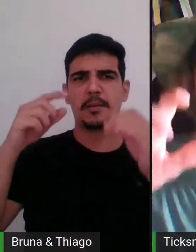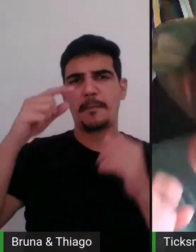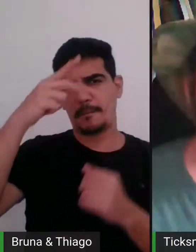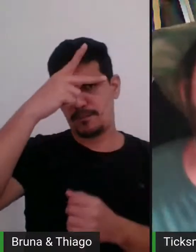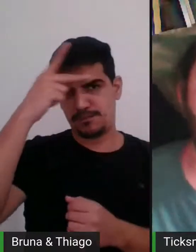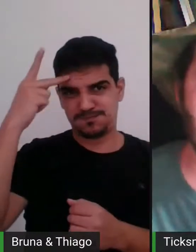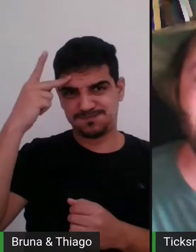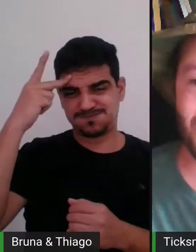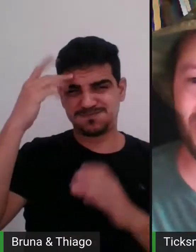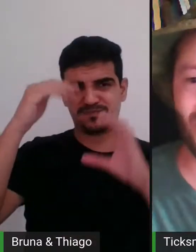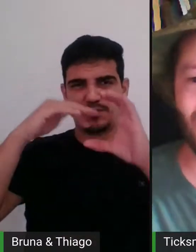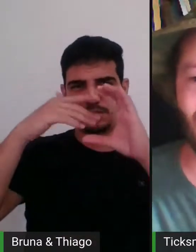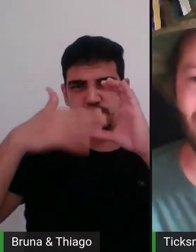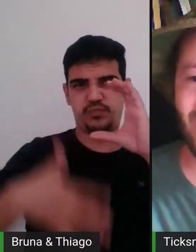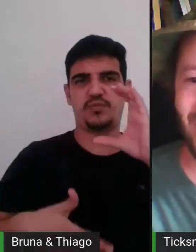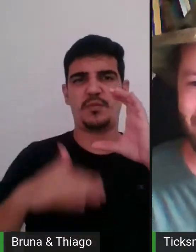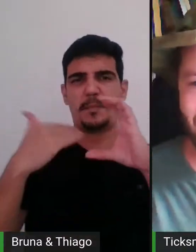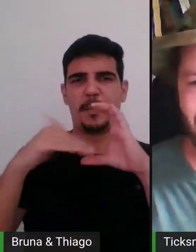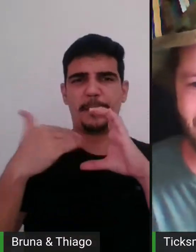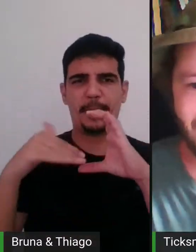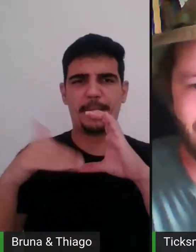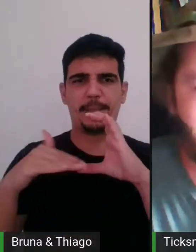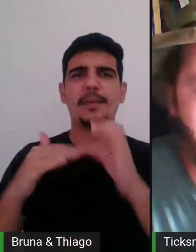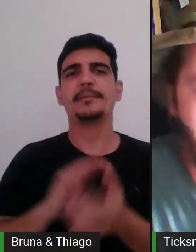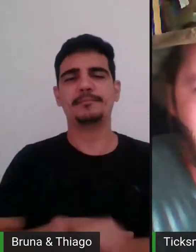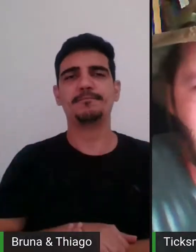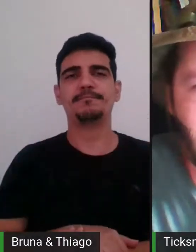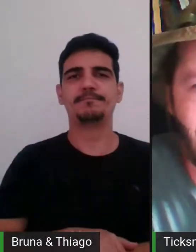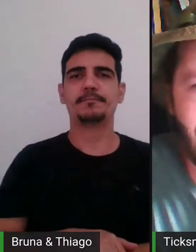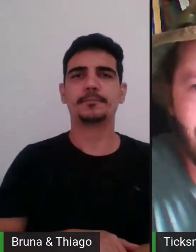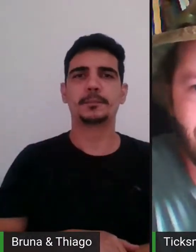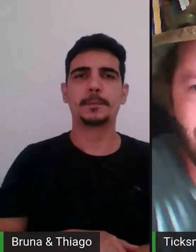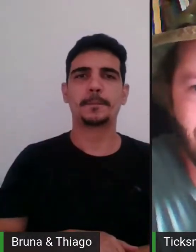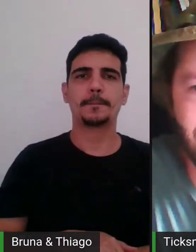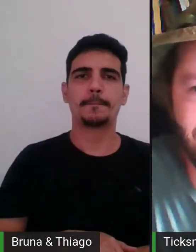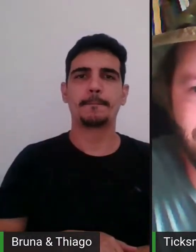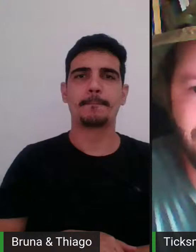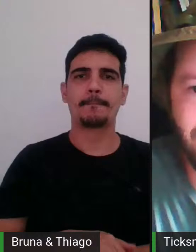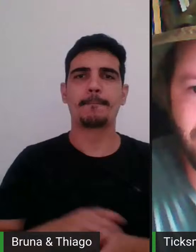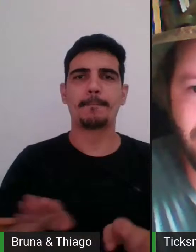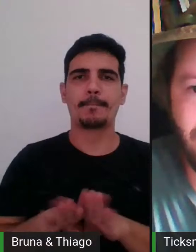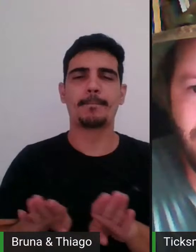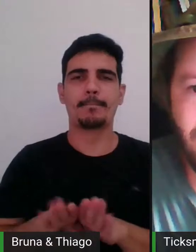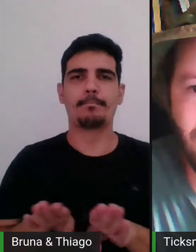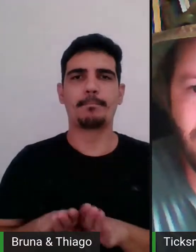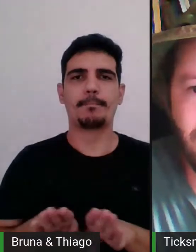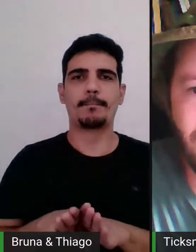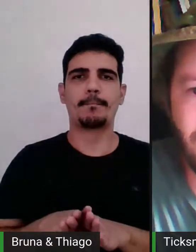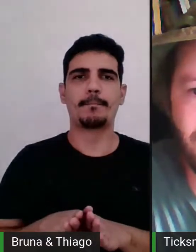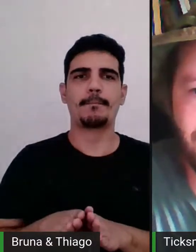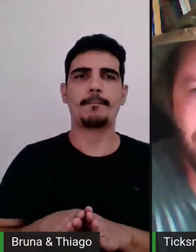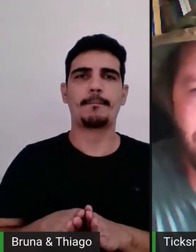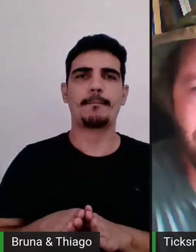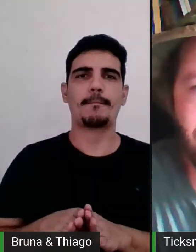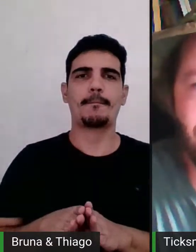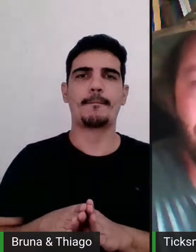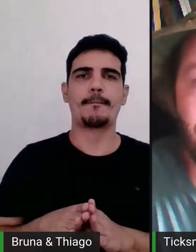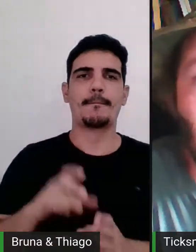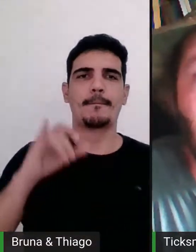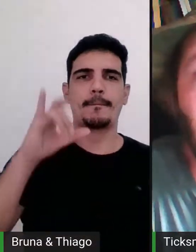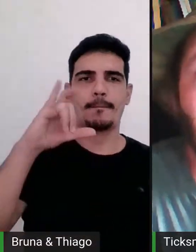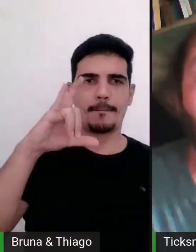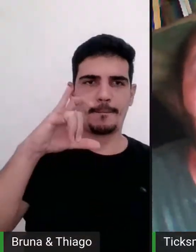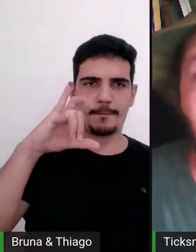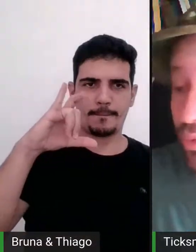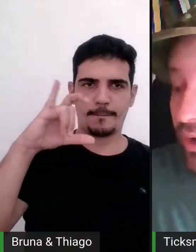Mas lá no Telegram a gente consegue conversar, por isso que eu estou divulgando lá. É, no caso tem também o Instagram, né?